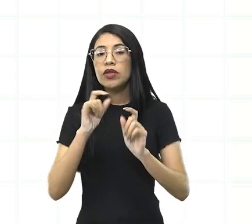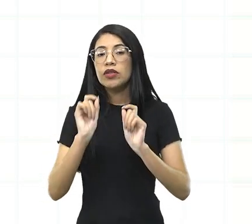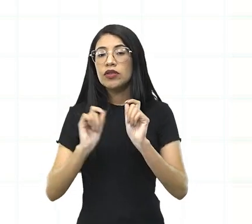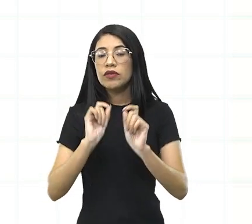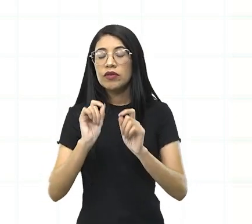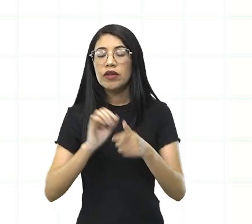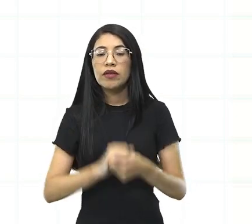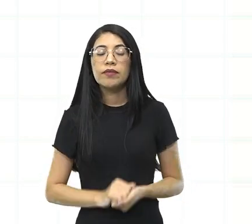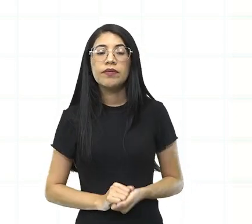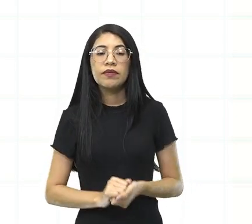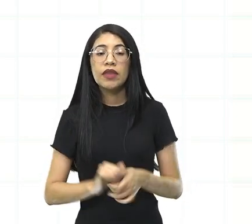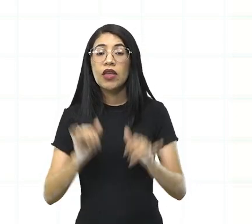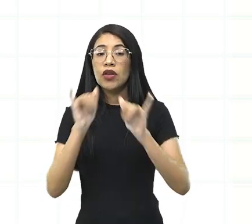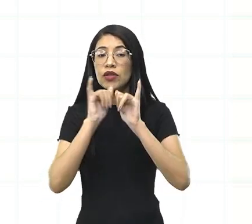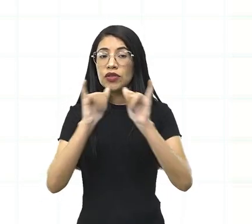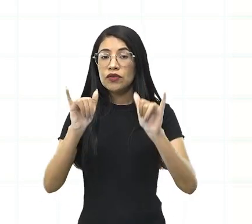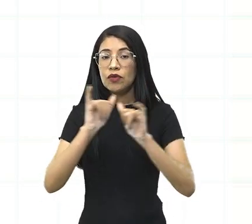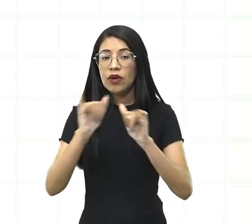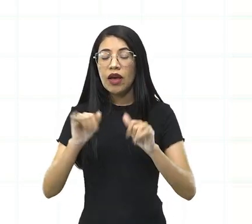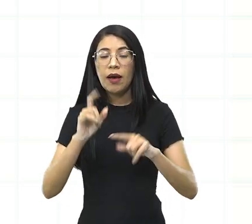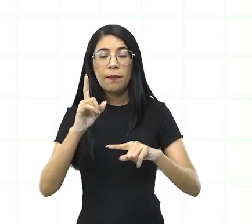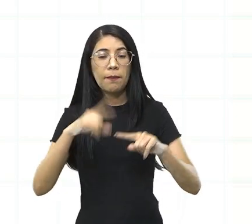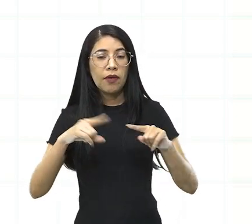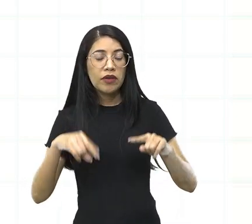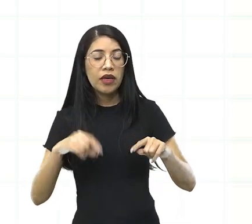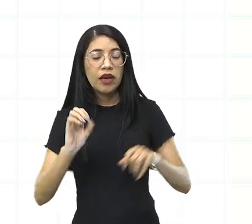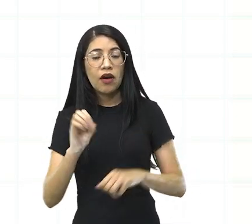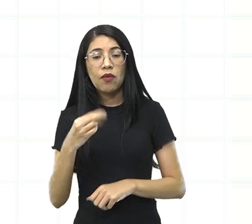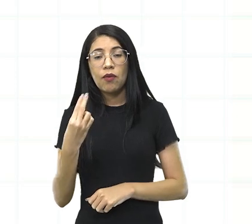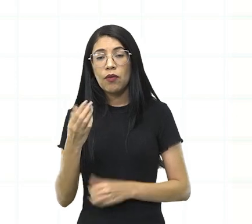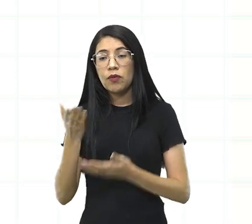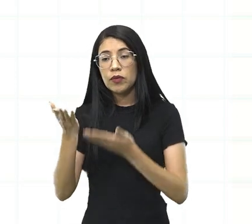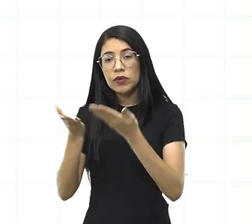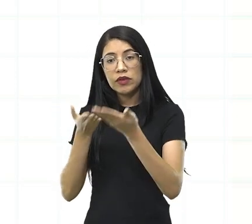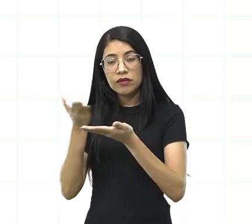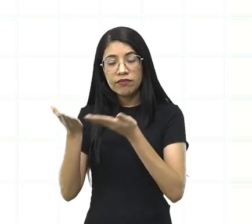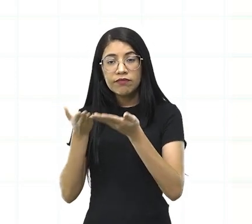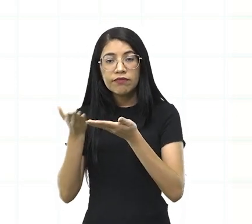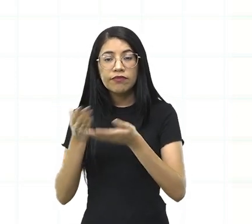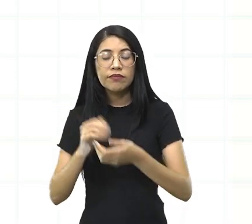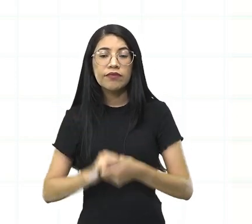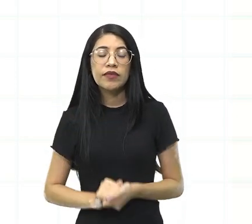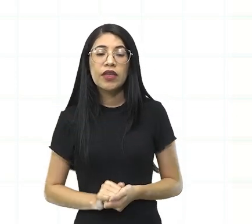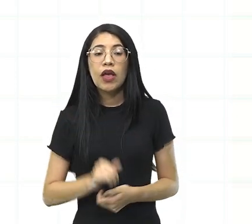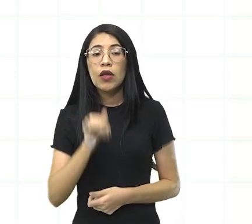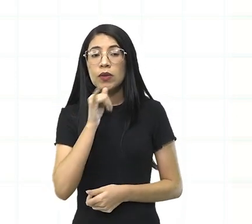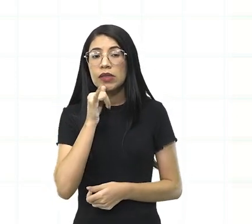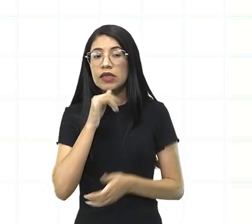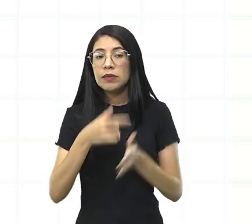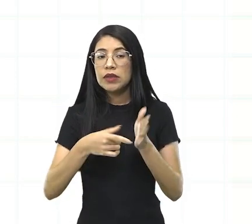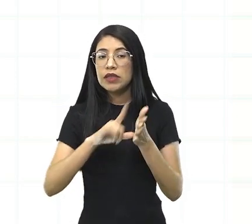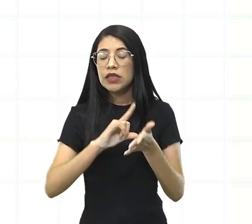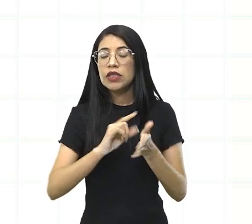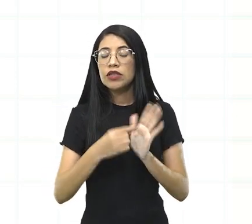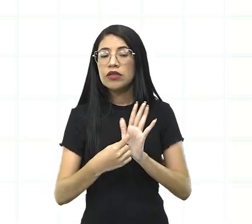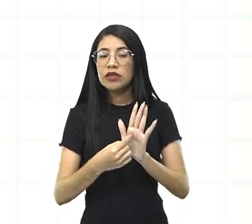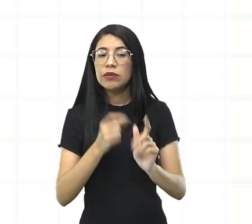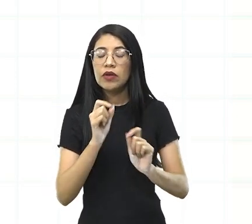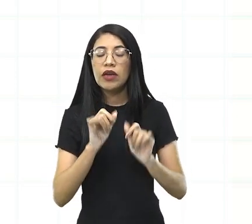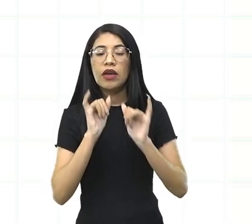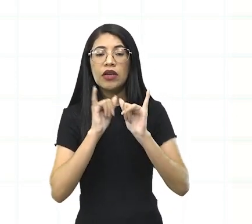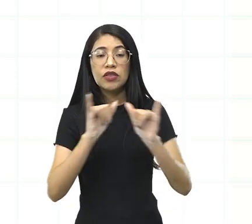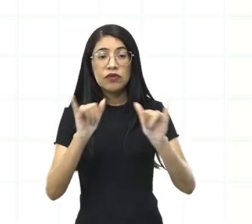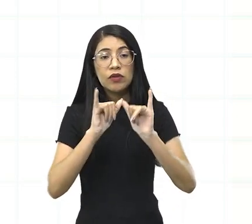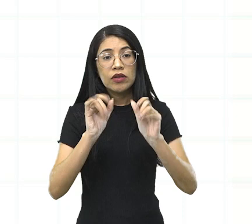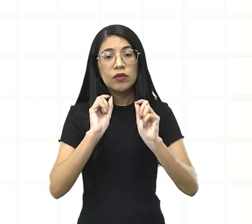quê? Divulgar um determinado produto ou serviço. Nos exemplos que nós vimos, né, nós temos aí a